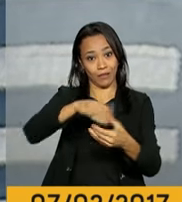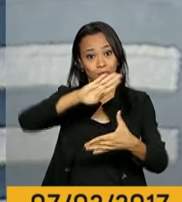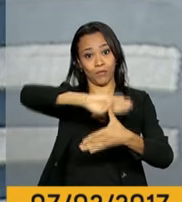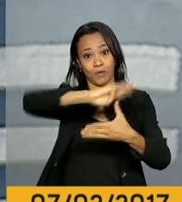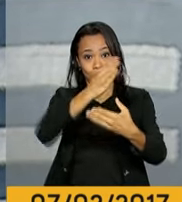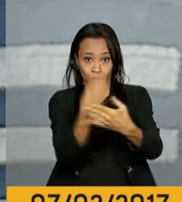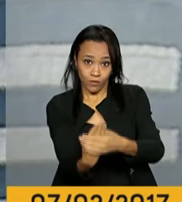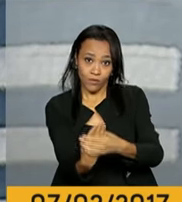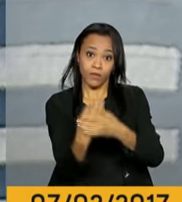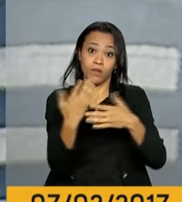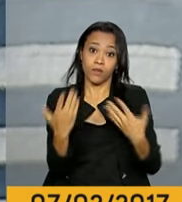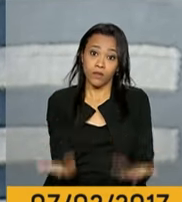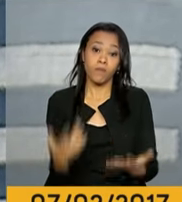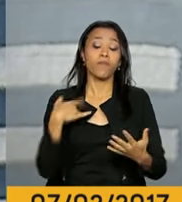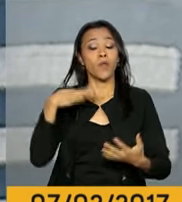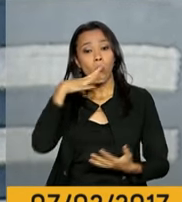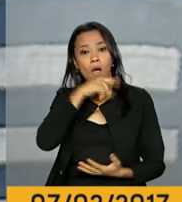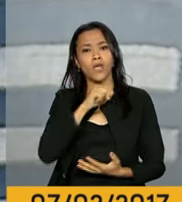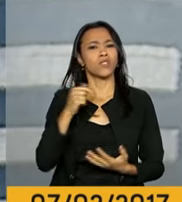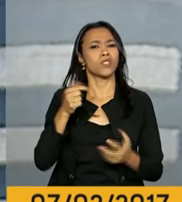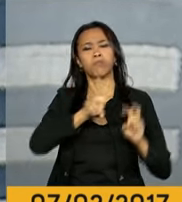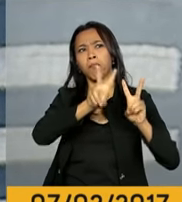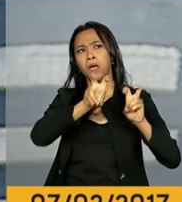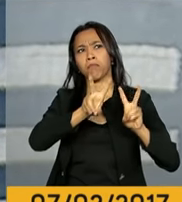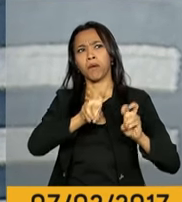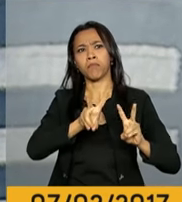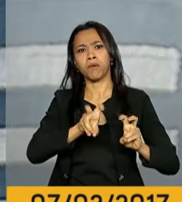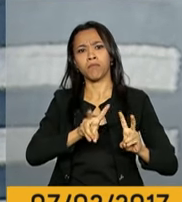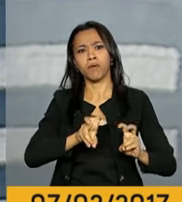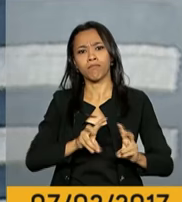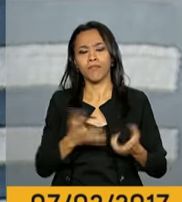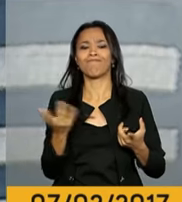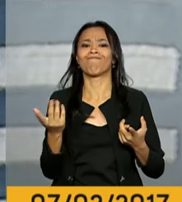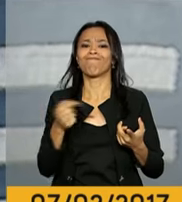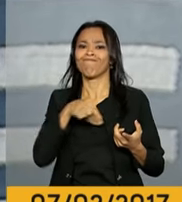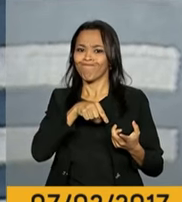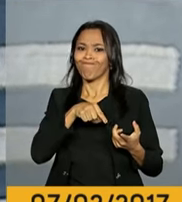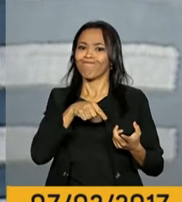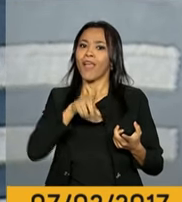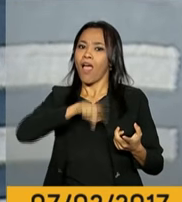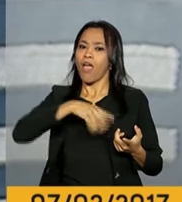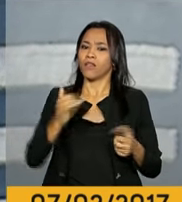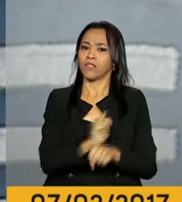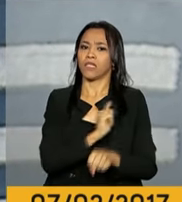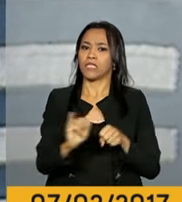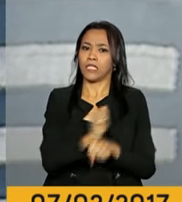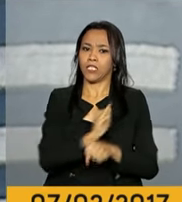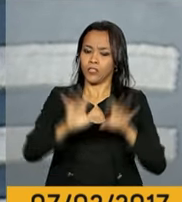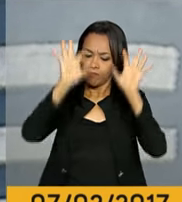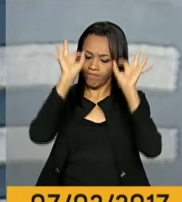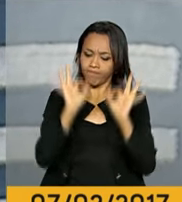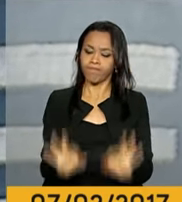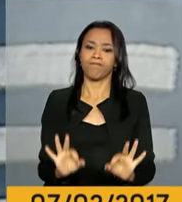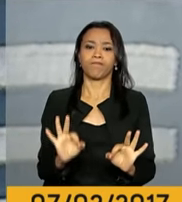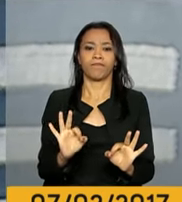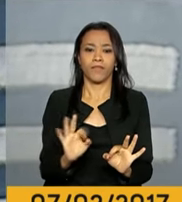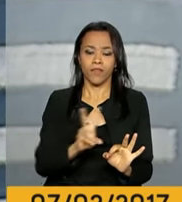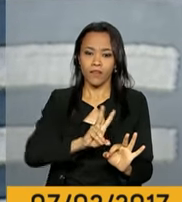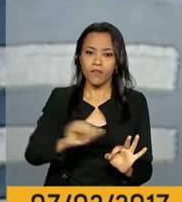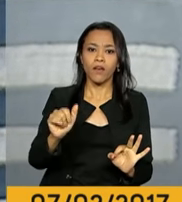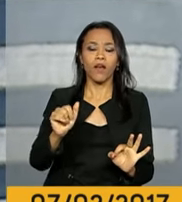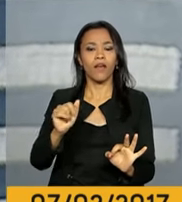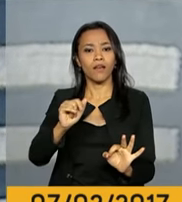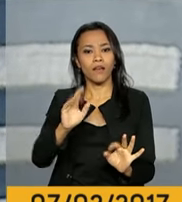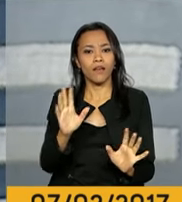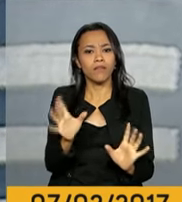as coisas que discutimos hoje são ferramentas Concretas que viabilizarão maior